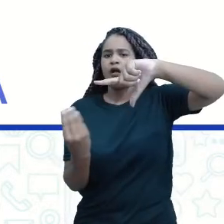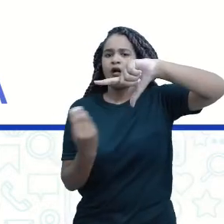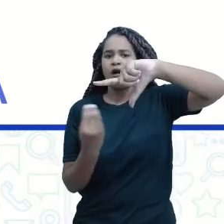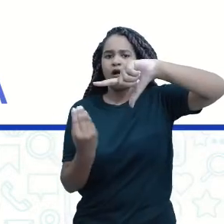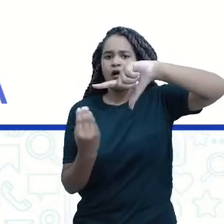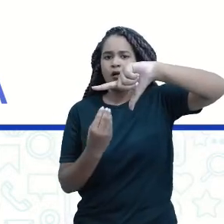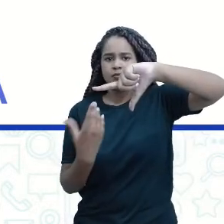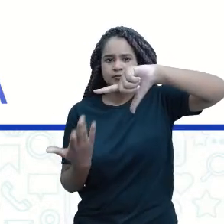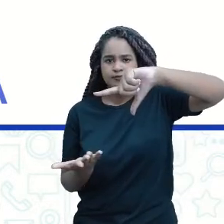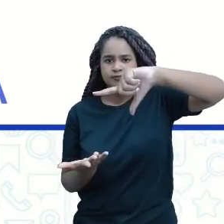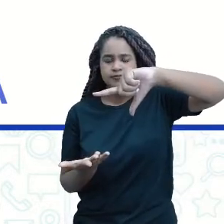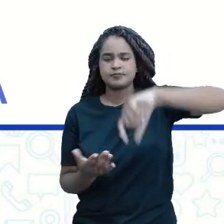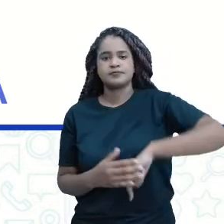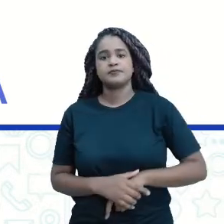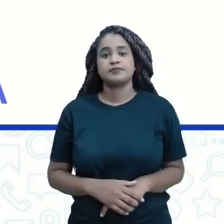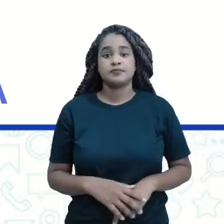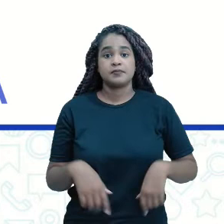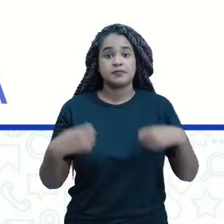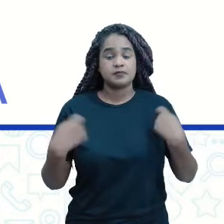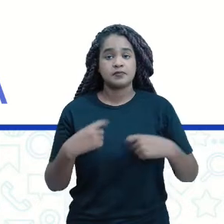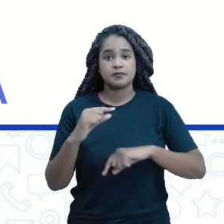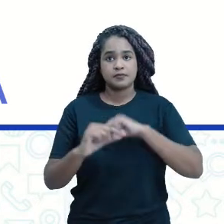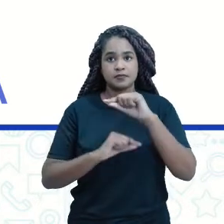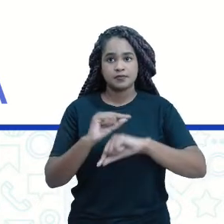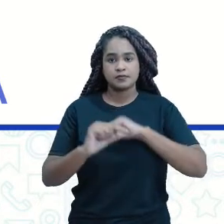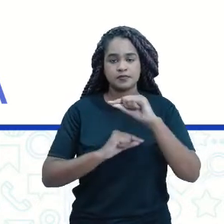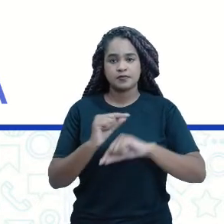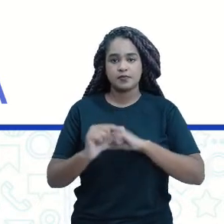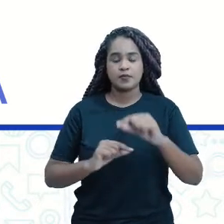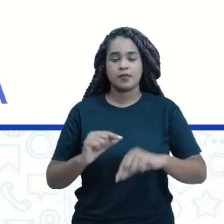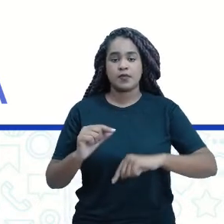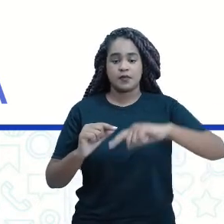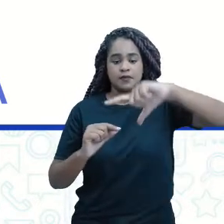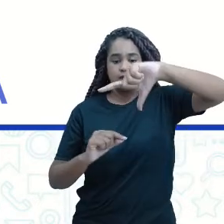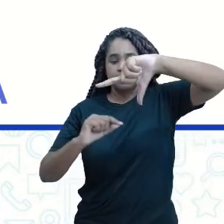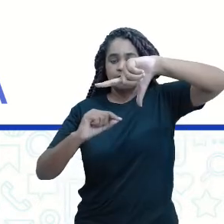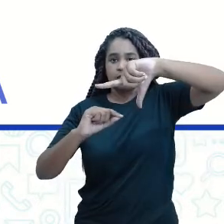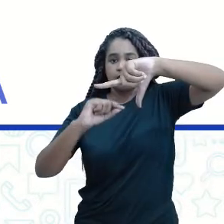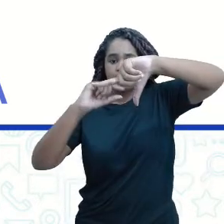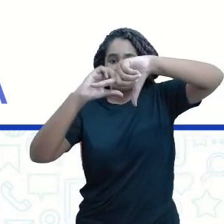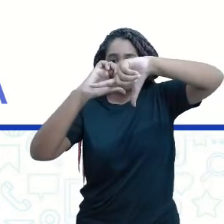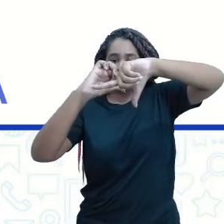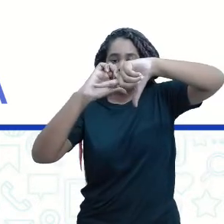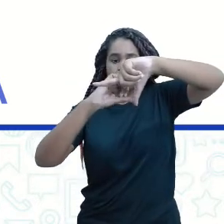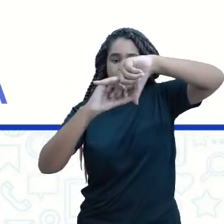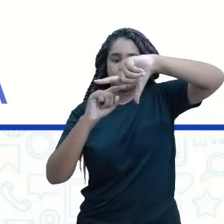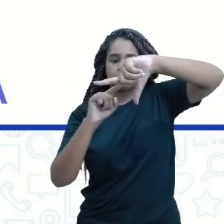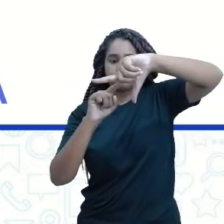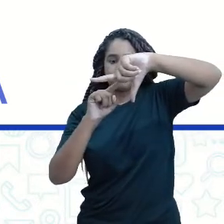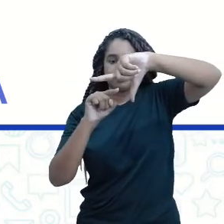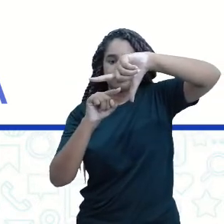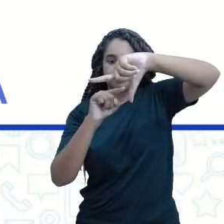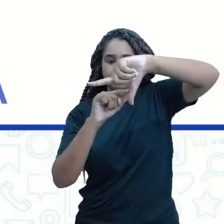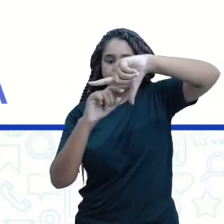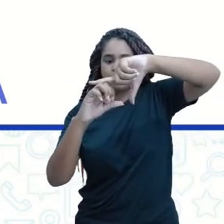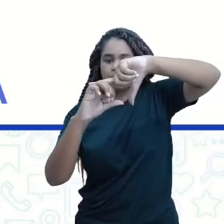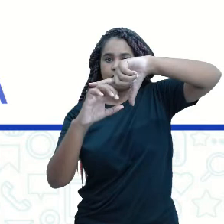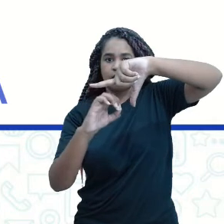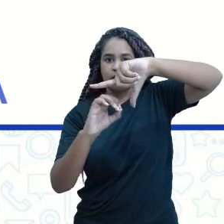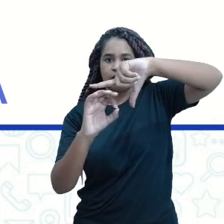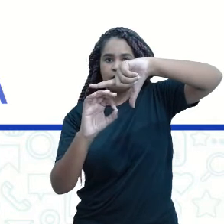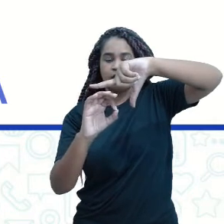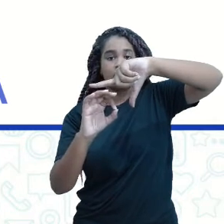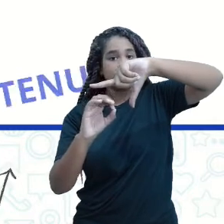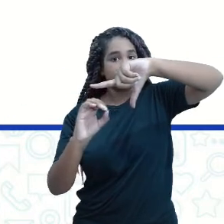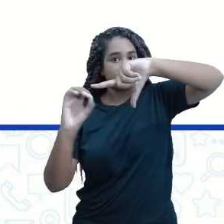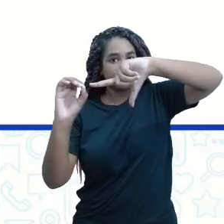maneira? Eu vou ter que colocar ali no encontro que faz o ângulo de 90 graus e puxar essa altura até a minha base agora, né?